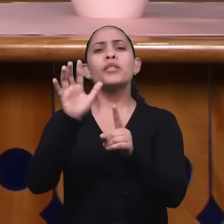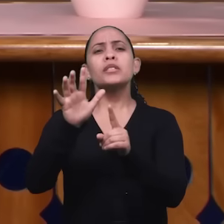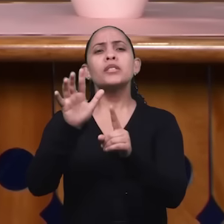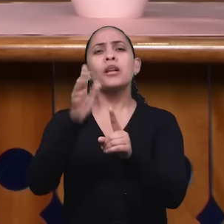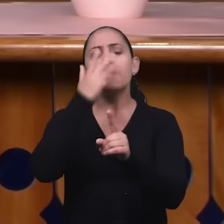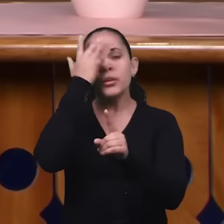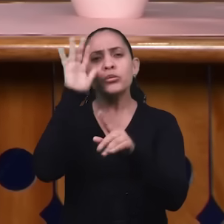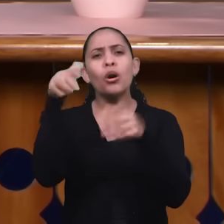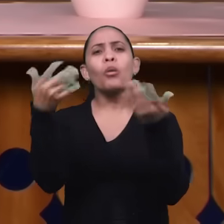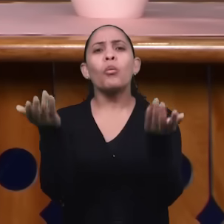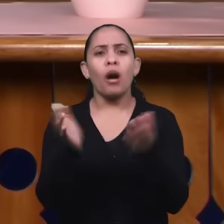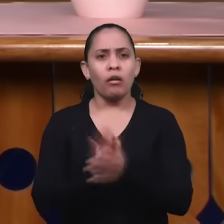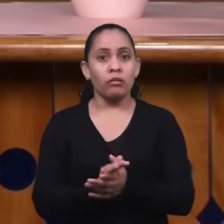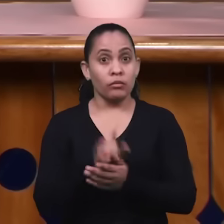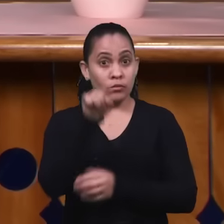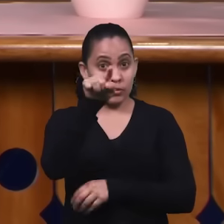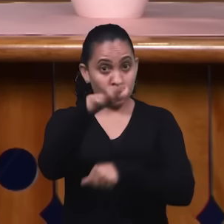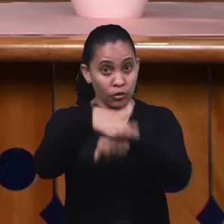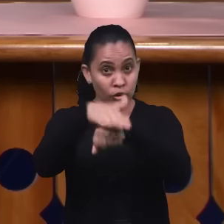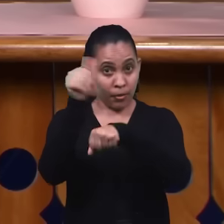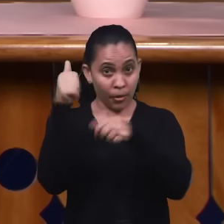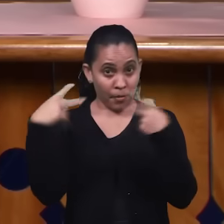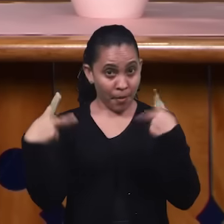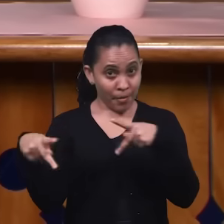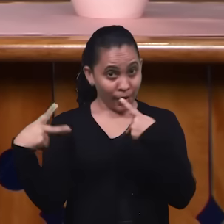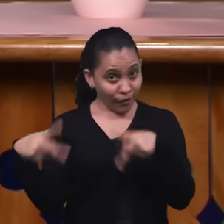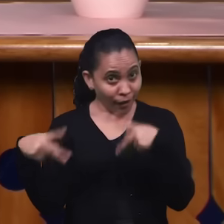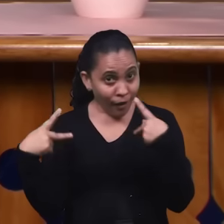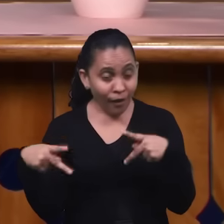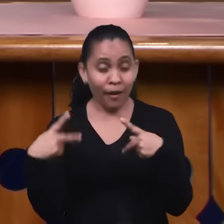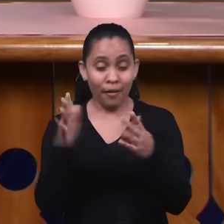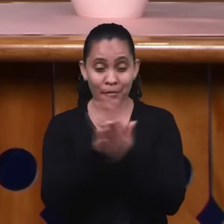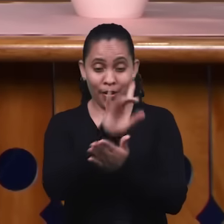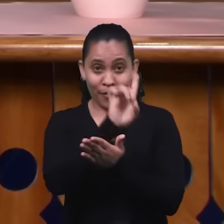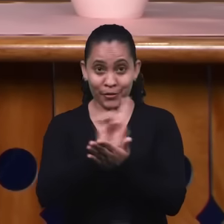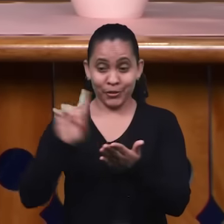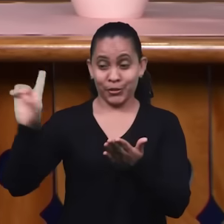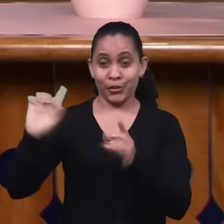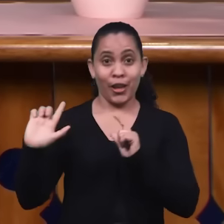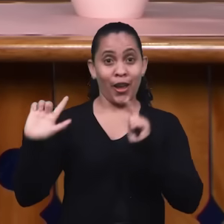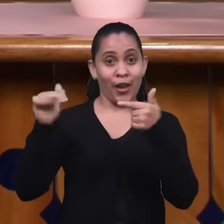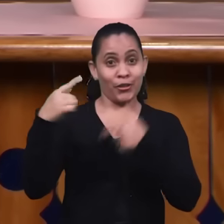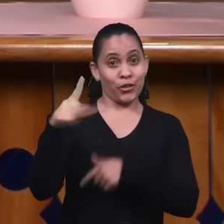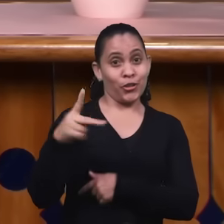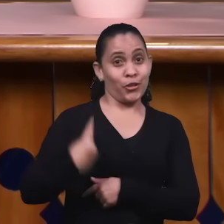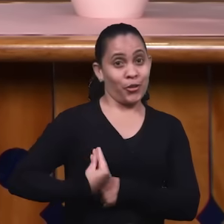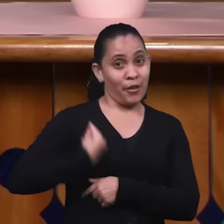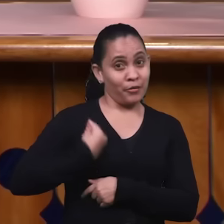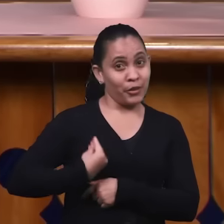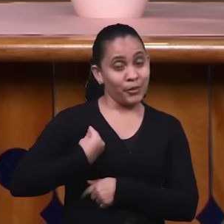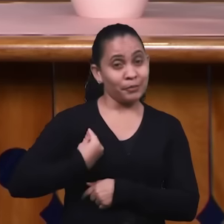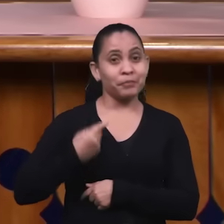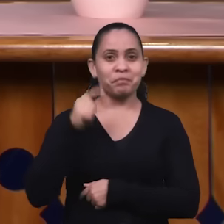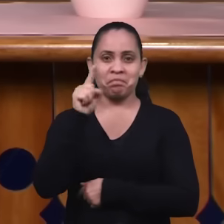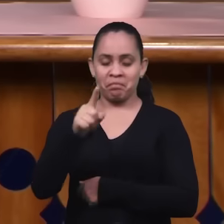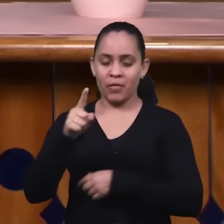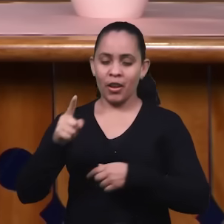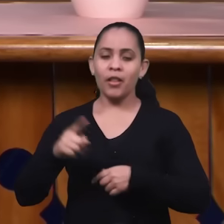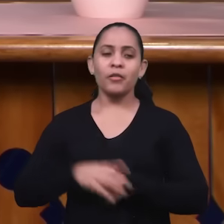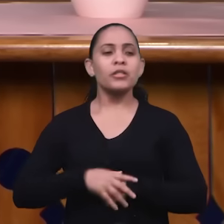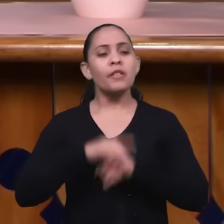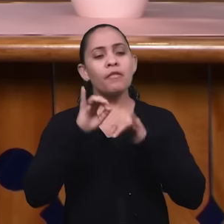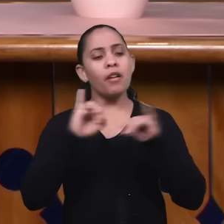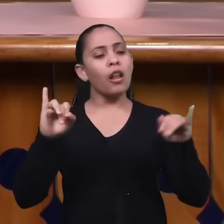Porque você foi chamado para pregar a palavra do Senhor e para dizer aquilo que Deus está operando na sua vida. Quando você levantar a sua voz e dizer assim,